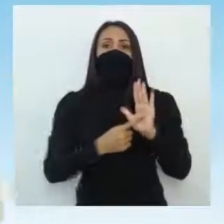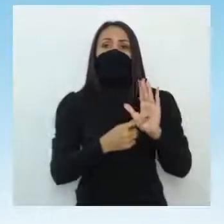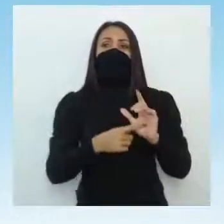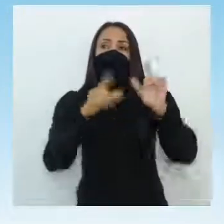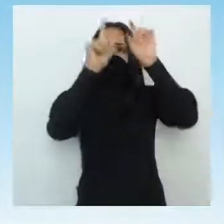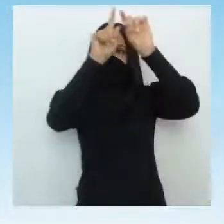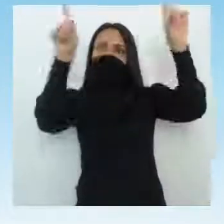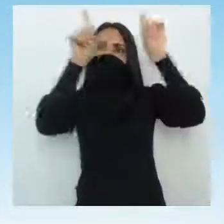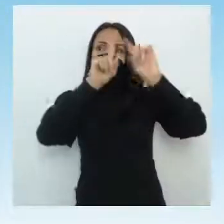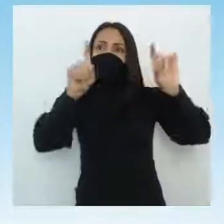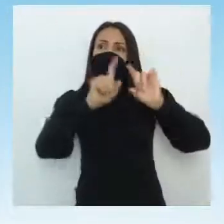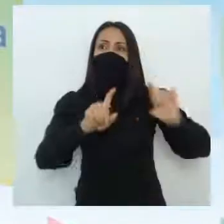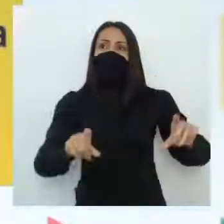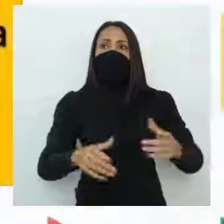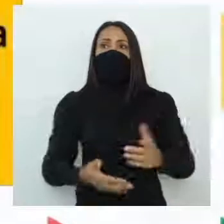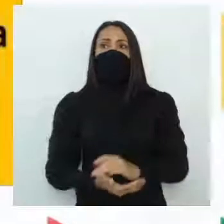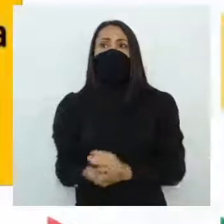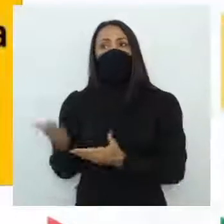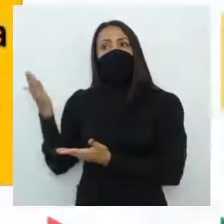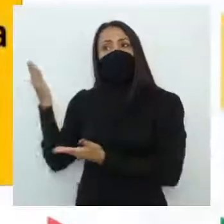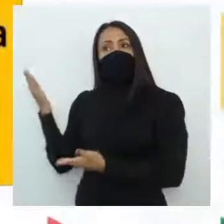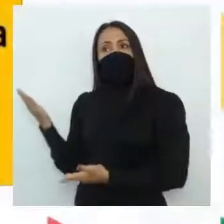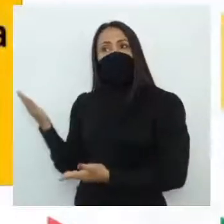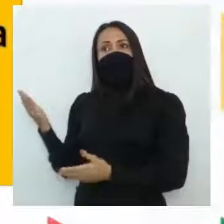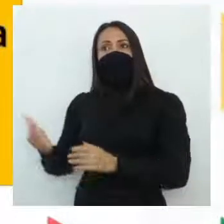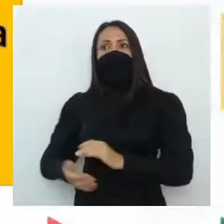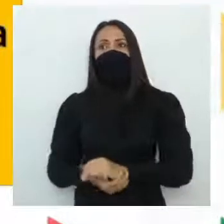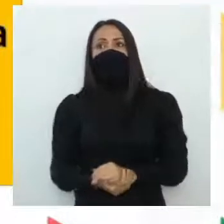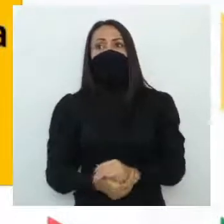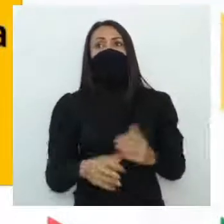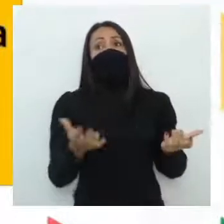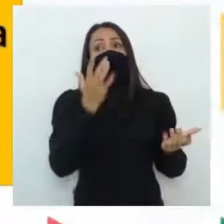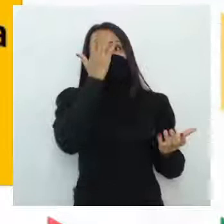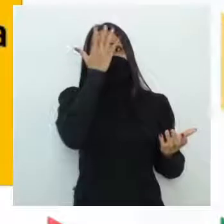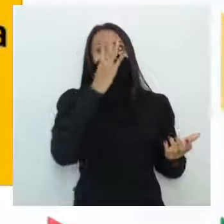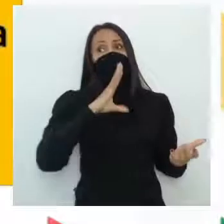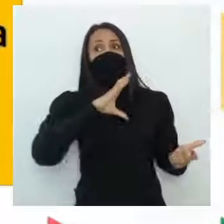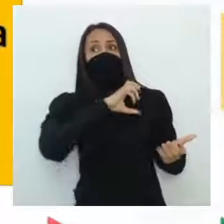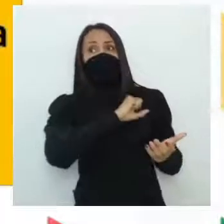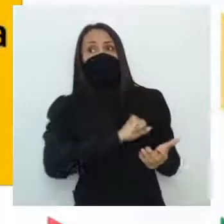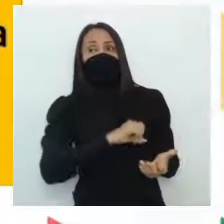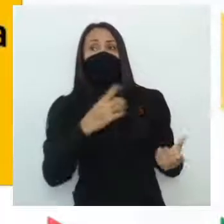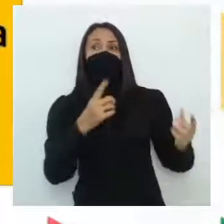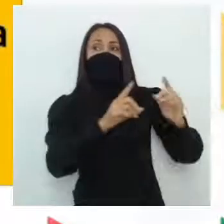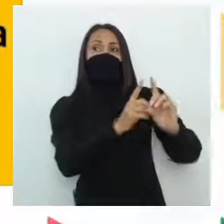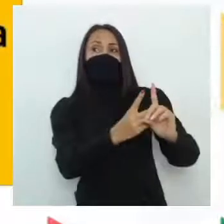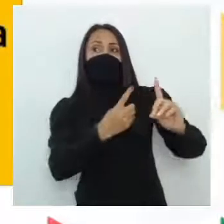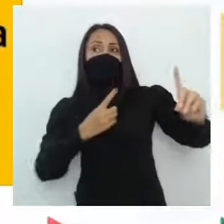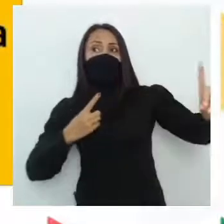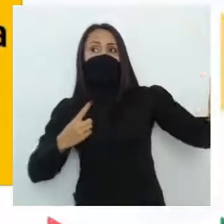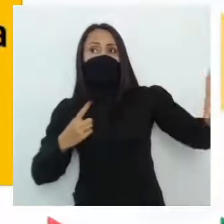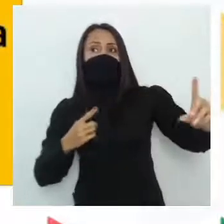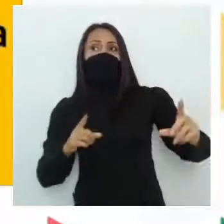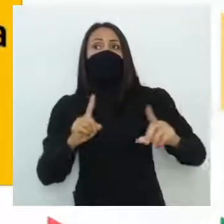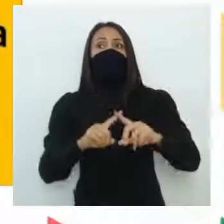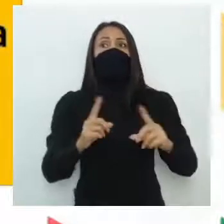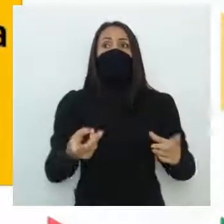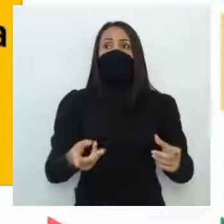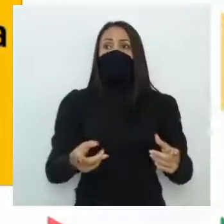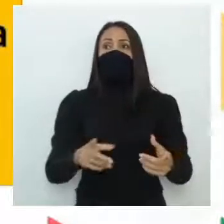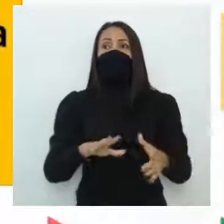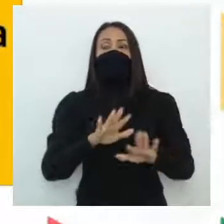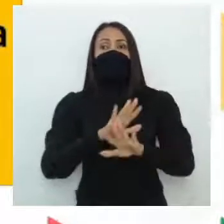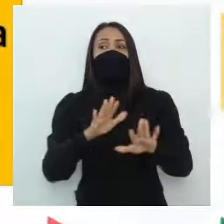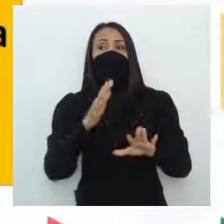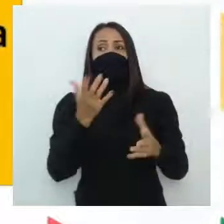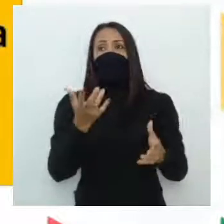Madre Teresa. Atenção, vamos ver aqui. É fácil amar os que estão longe, mas nem sempre é fácil amar